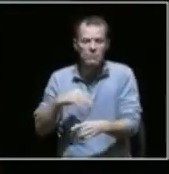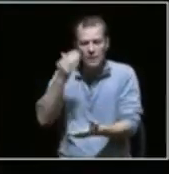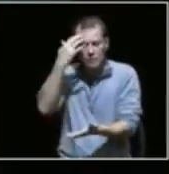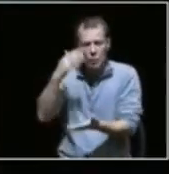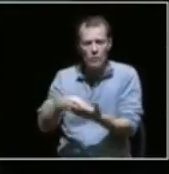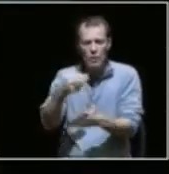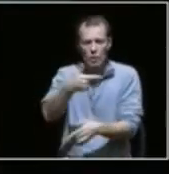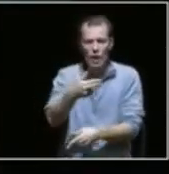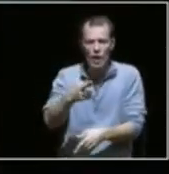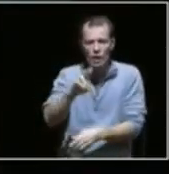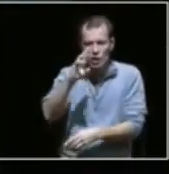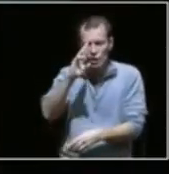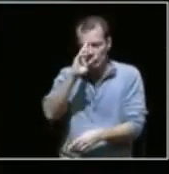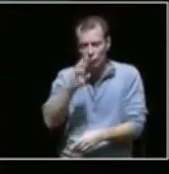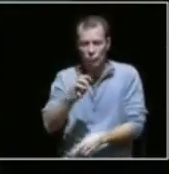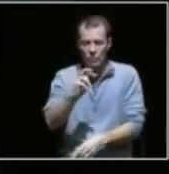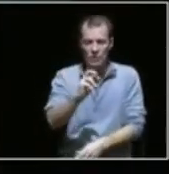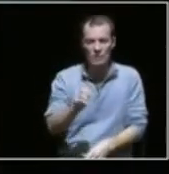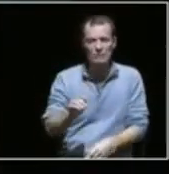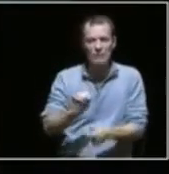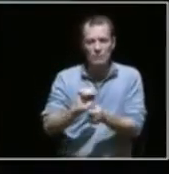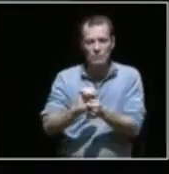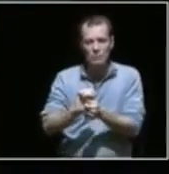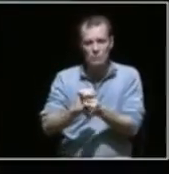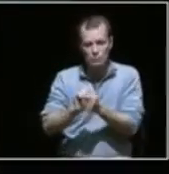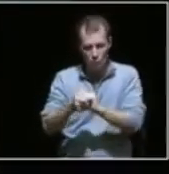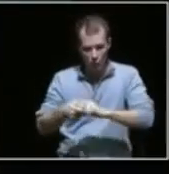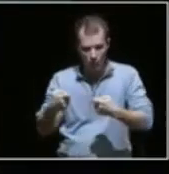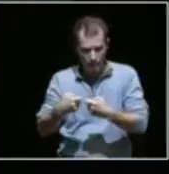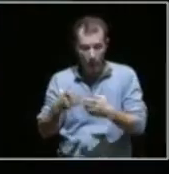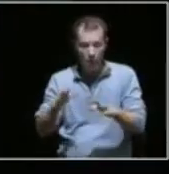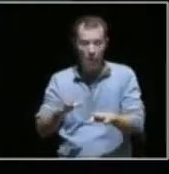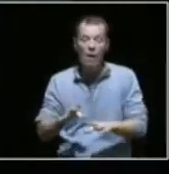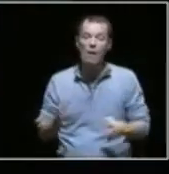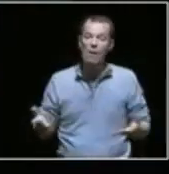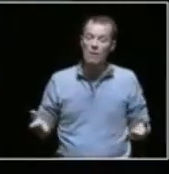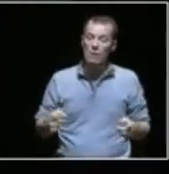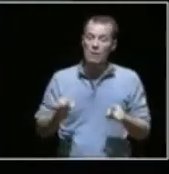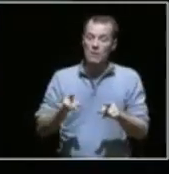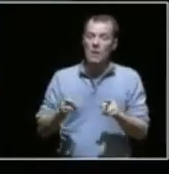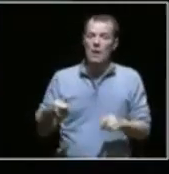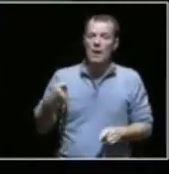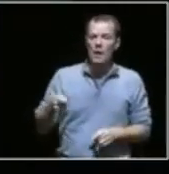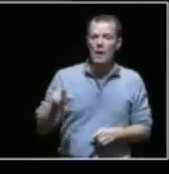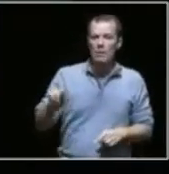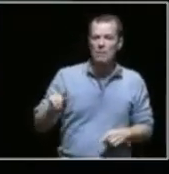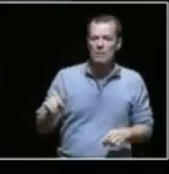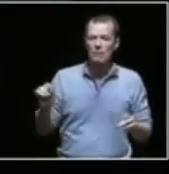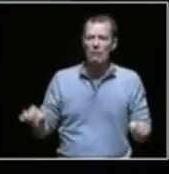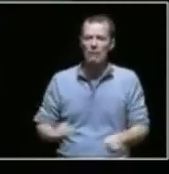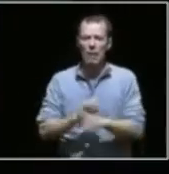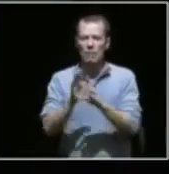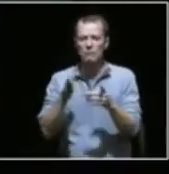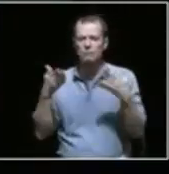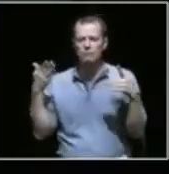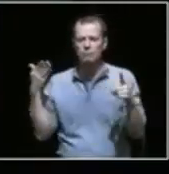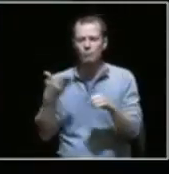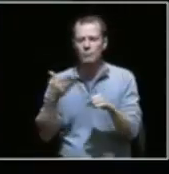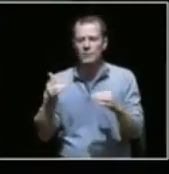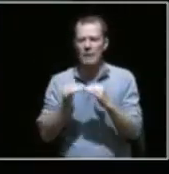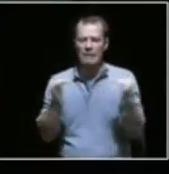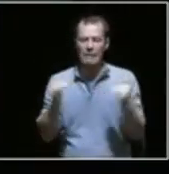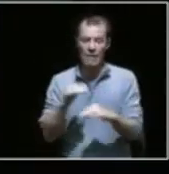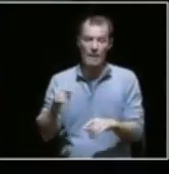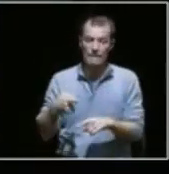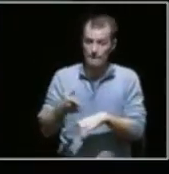de uma taxa de esforço ao rendimento mensal corrigido do mesmo. Por seu turno, a renda acessível é claramente direcionada para a classe